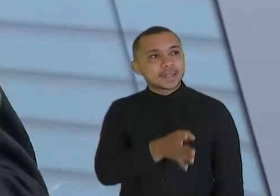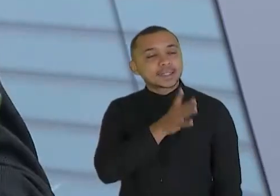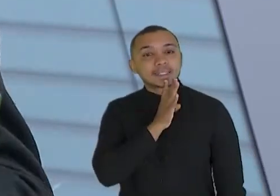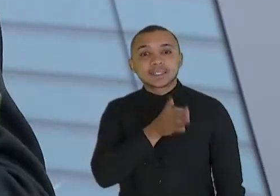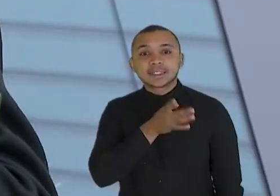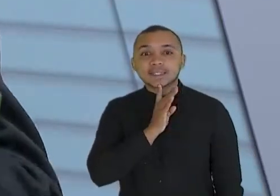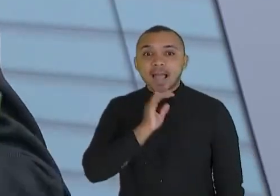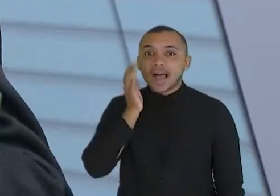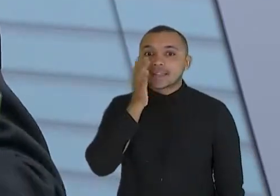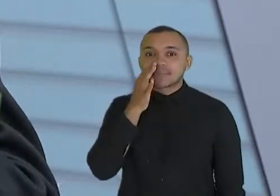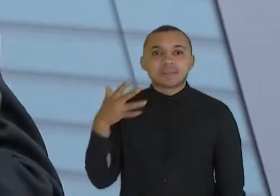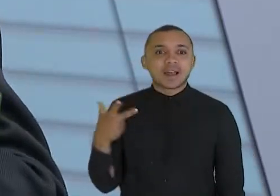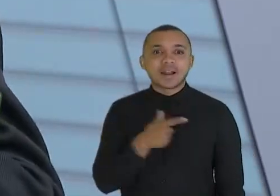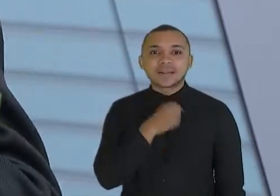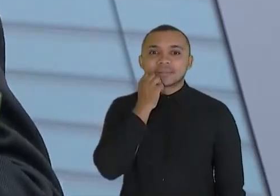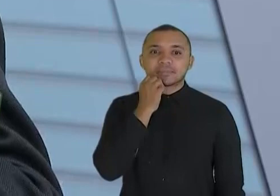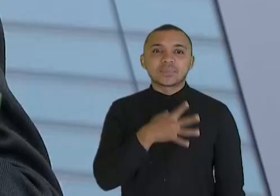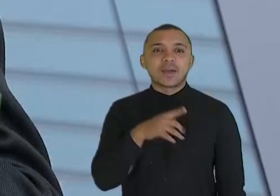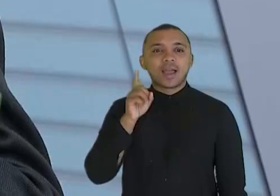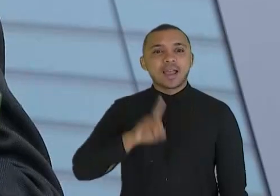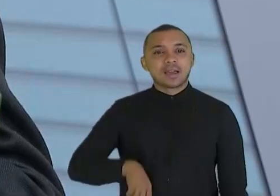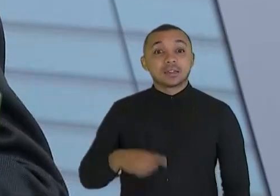é o equilíbrio, né,